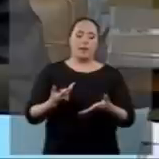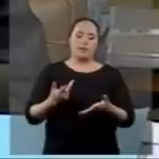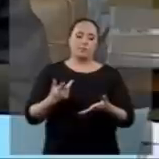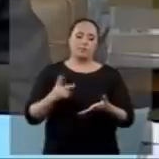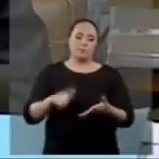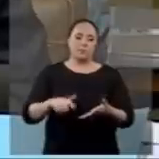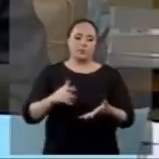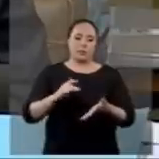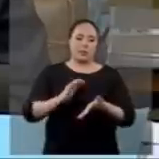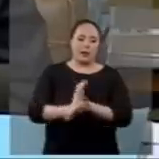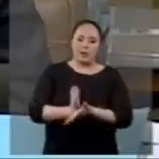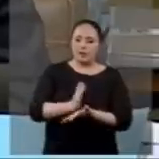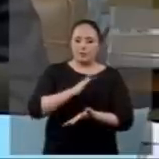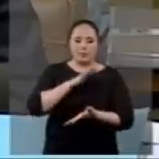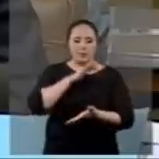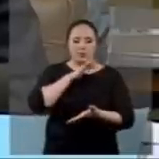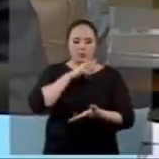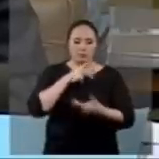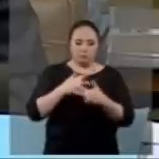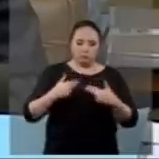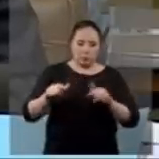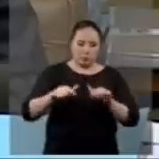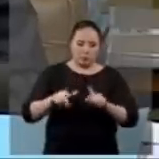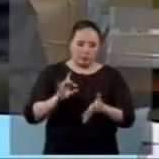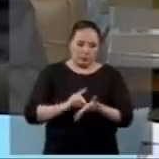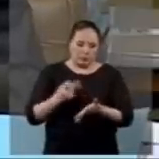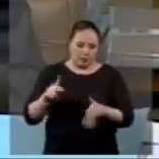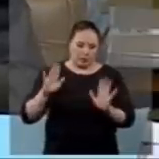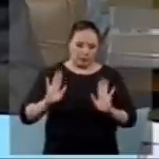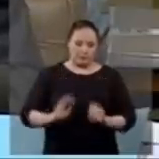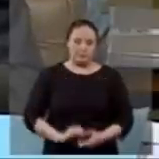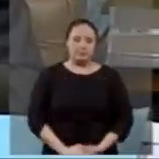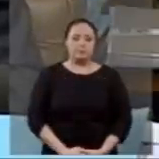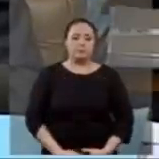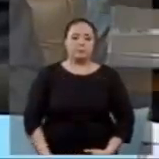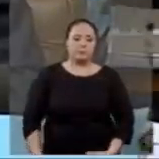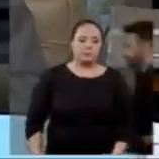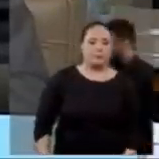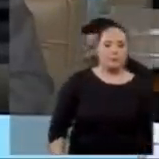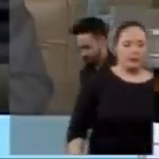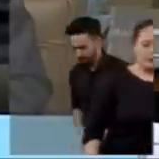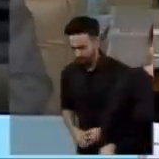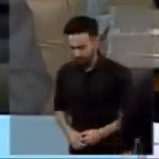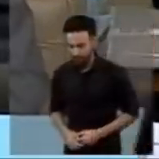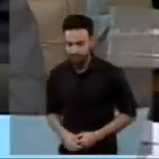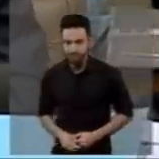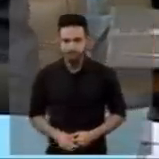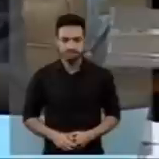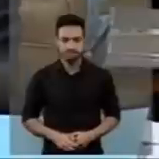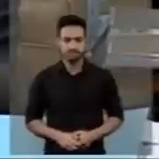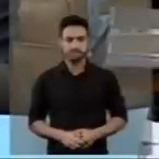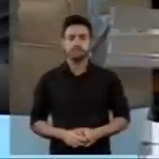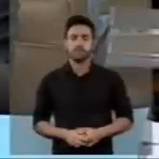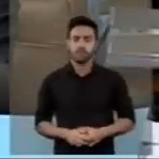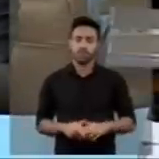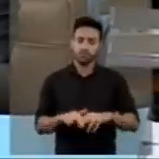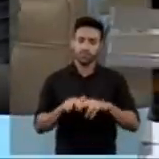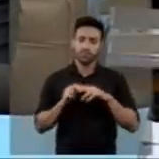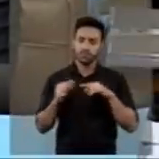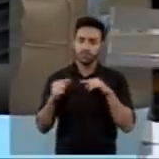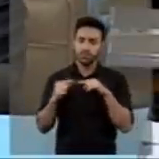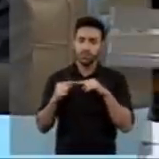injustamente o exercício de atividades legítimas, o que só faz conferir permanente atualidade às